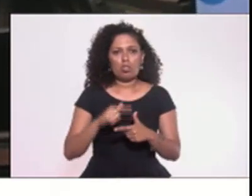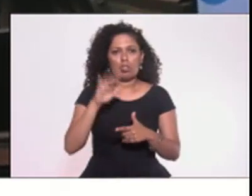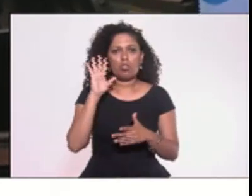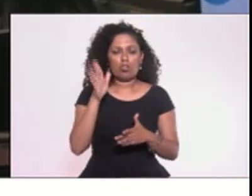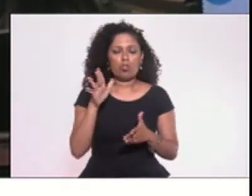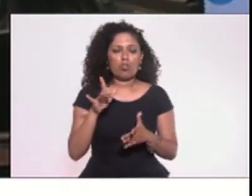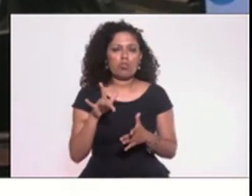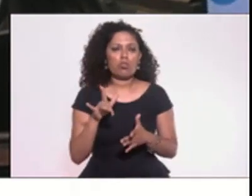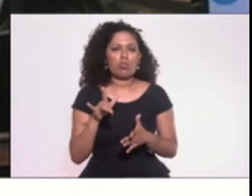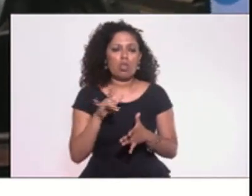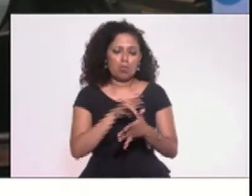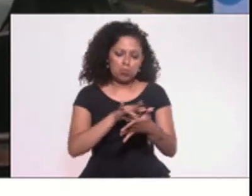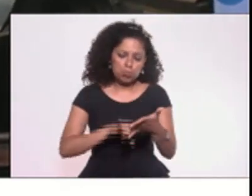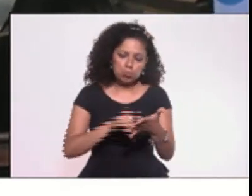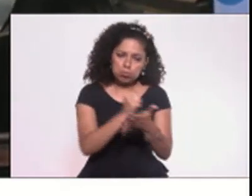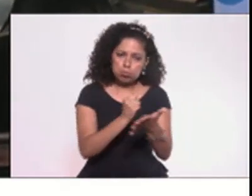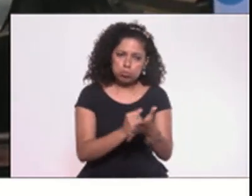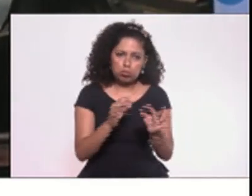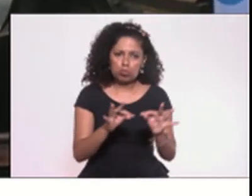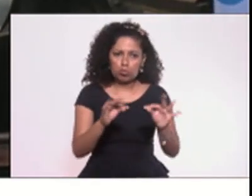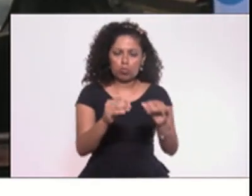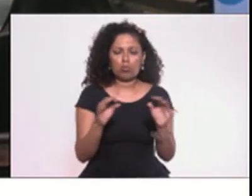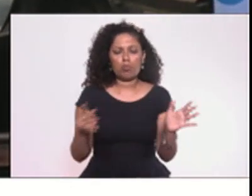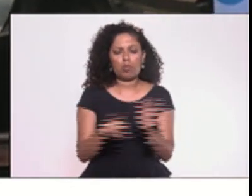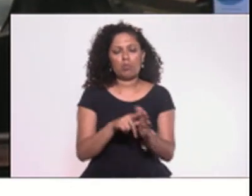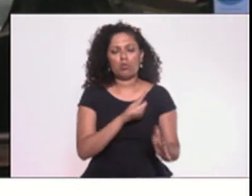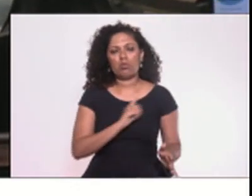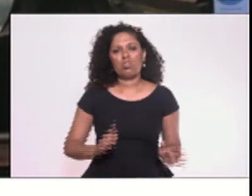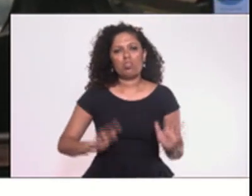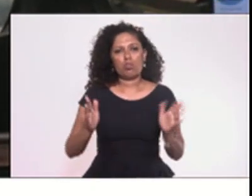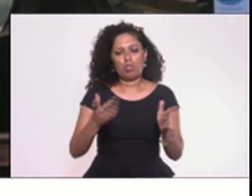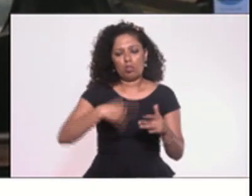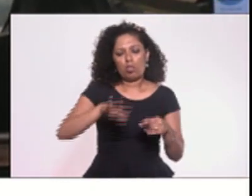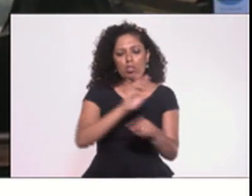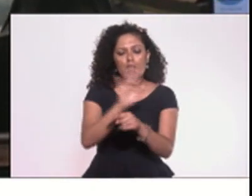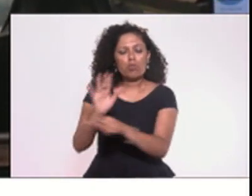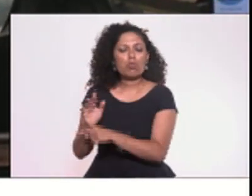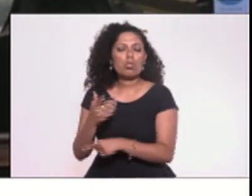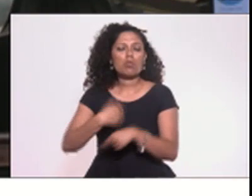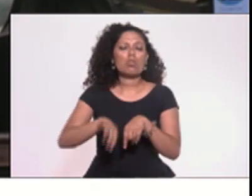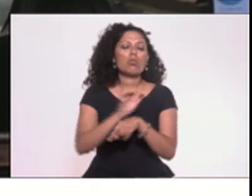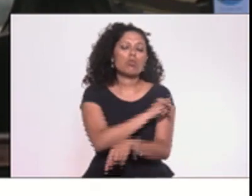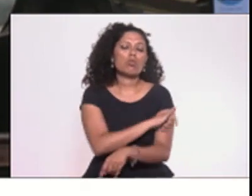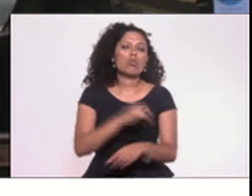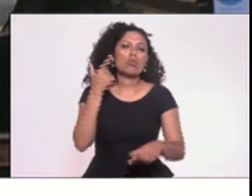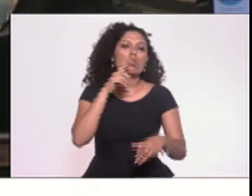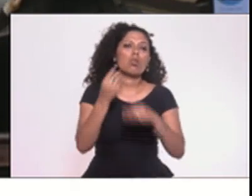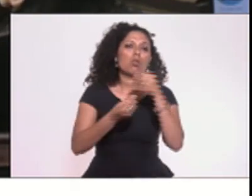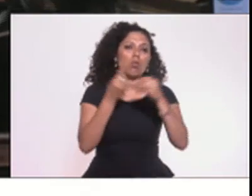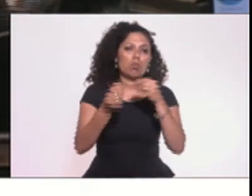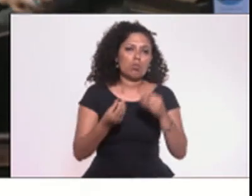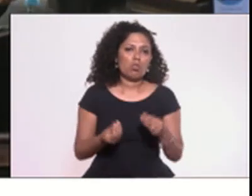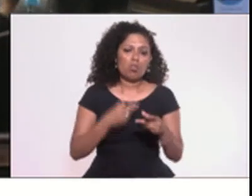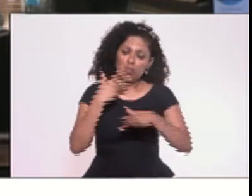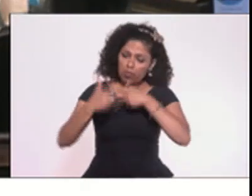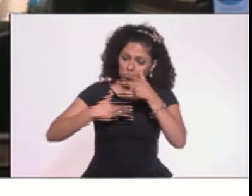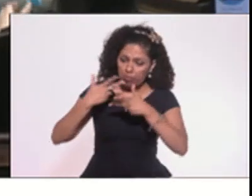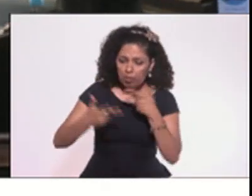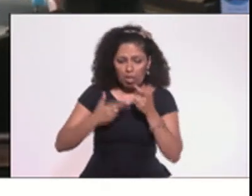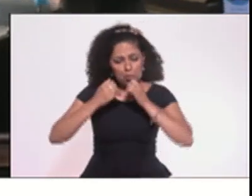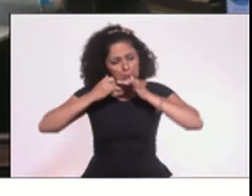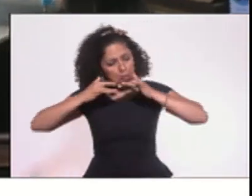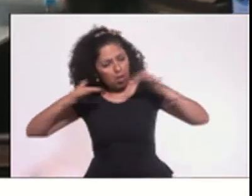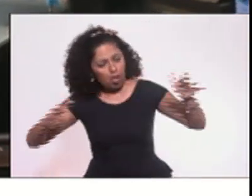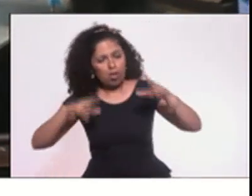formalizaram, ok? Então, como a minha instituição pode contribuir para o Rio de Janeiro? Ou seja, pode contribuir falando mais sobre o